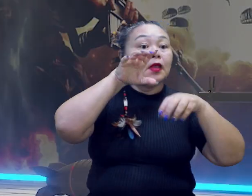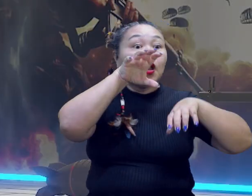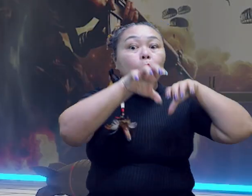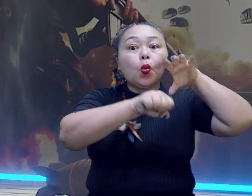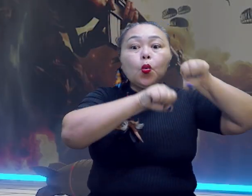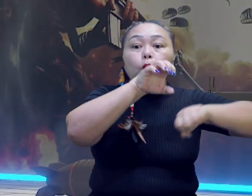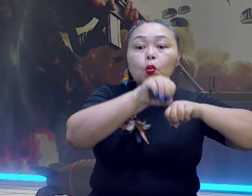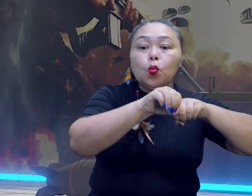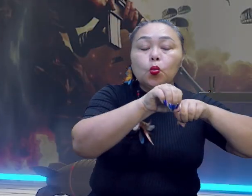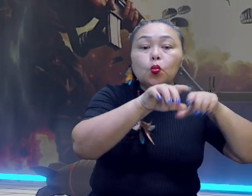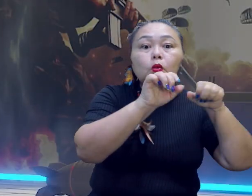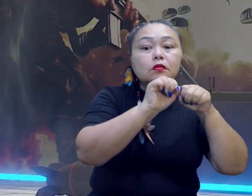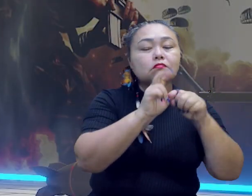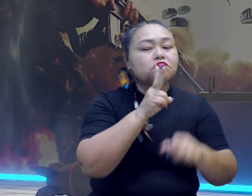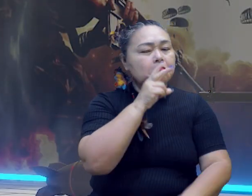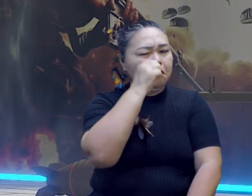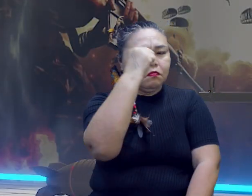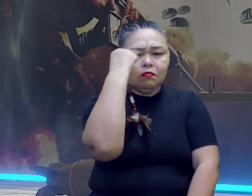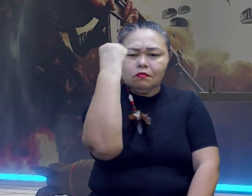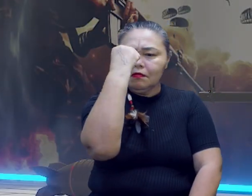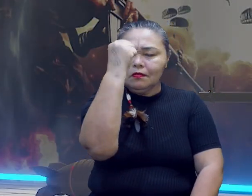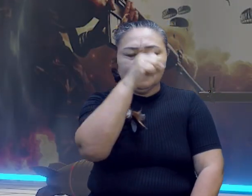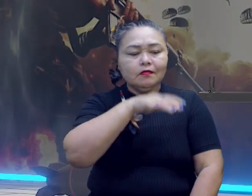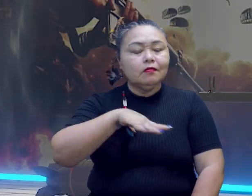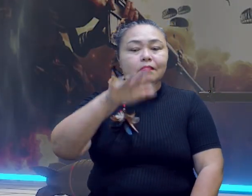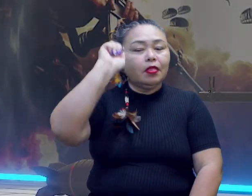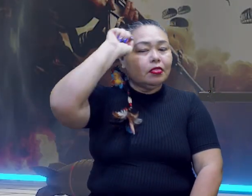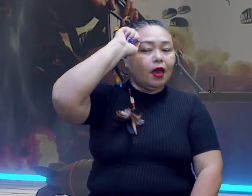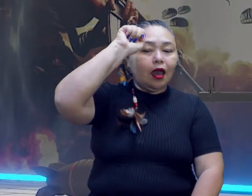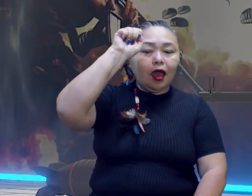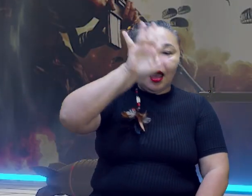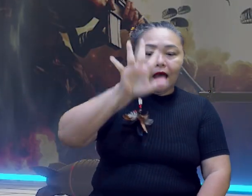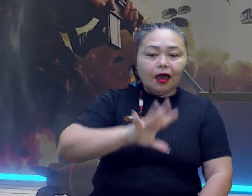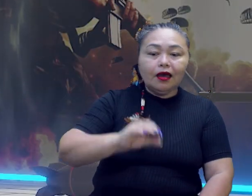colonialistas muito fortalecidos dentro da África e da Ásia.